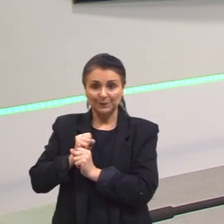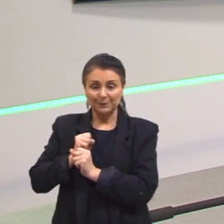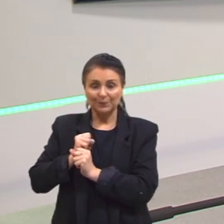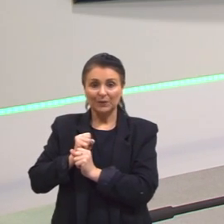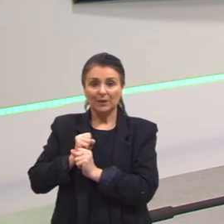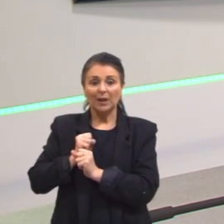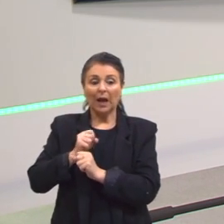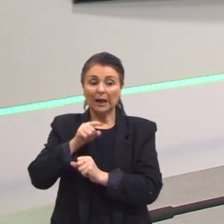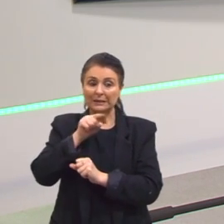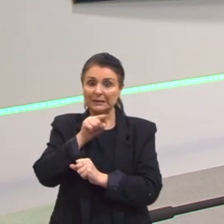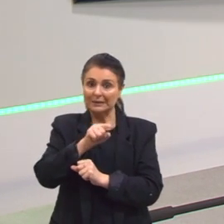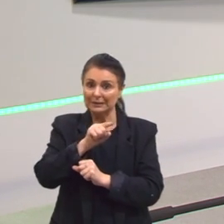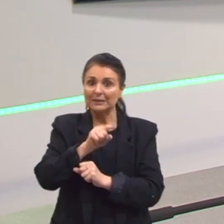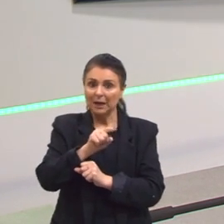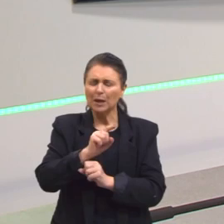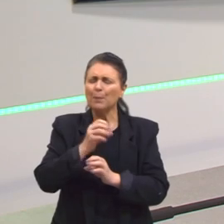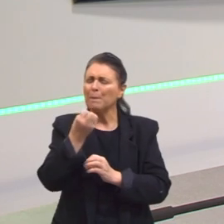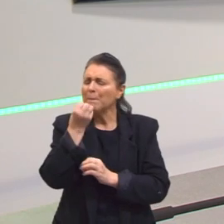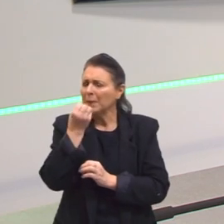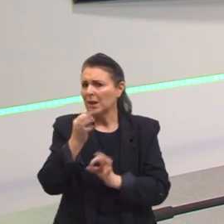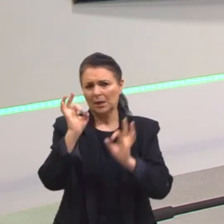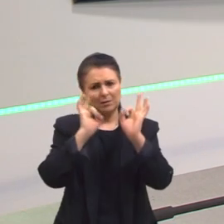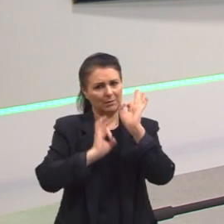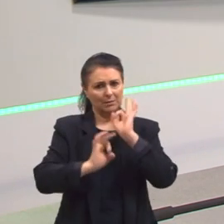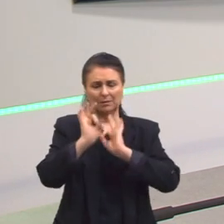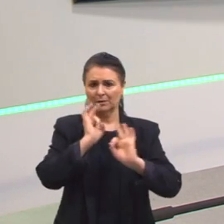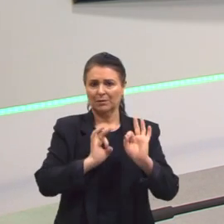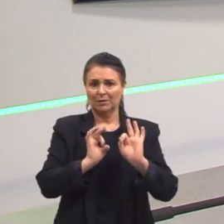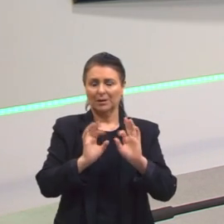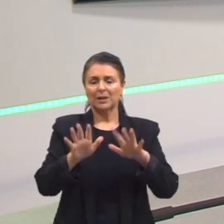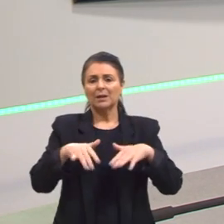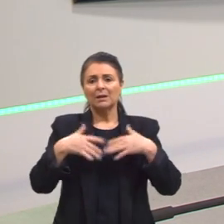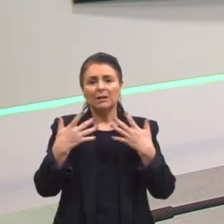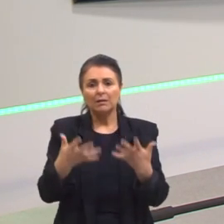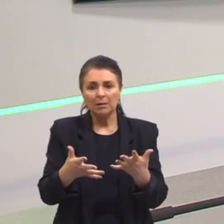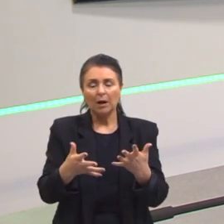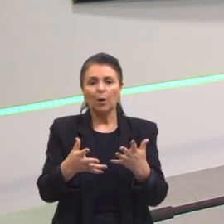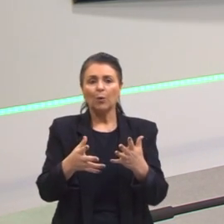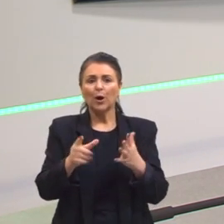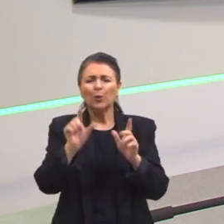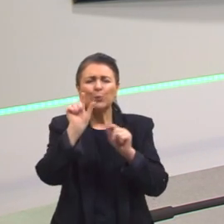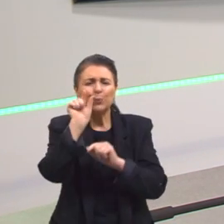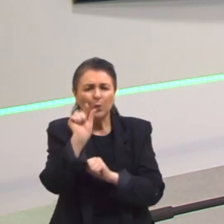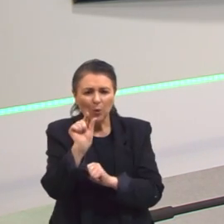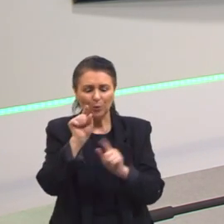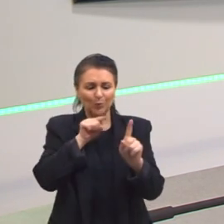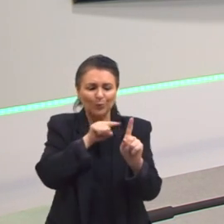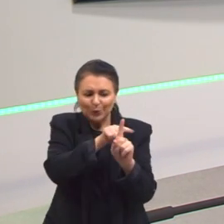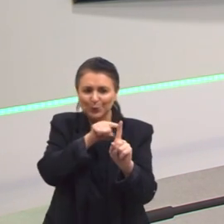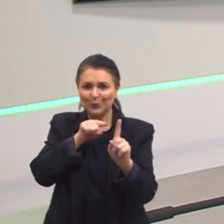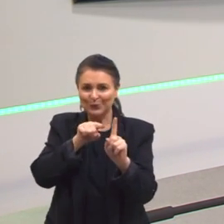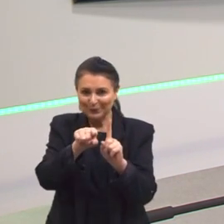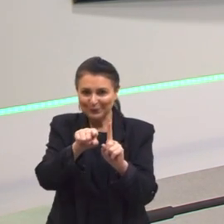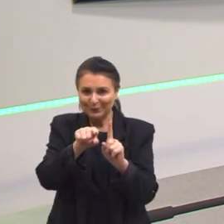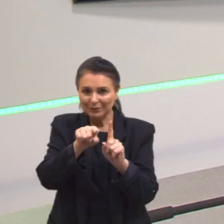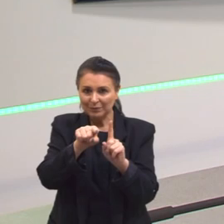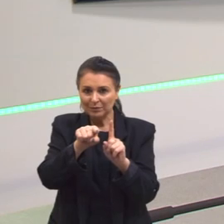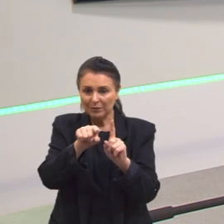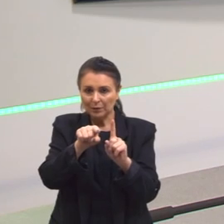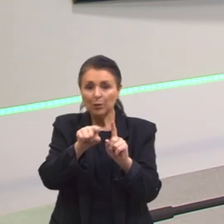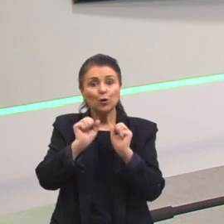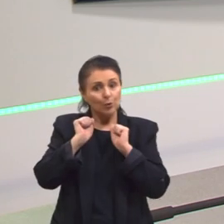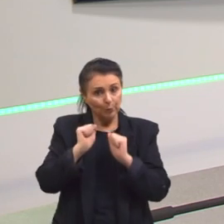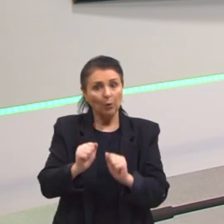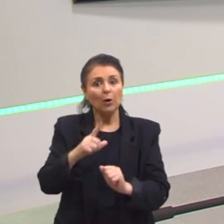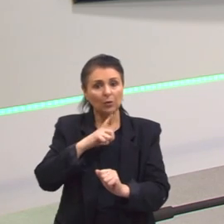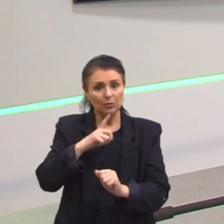está ali muito bem organizada então é um pequeno desvio que me é